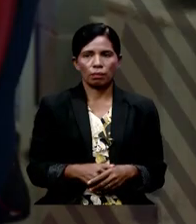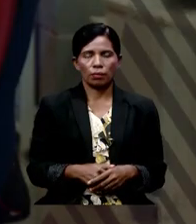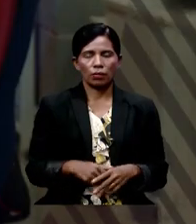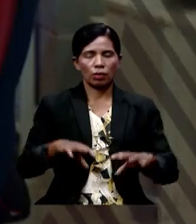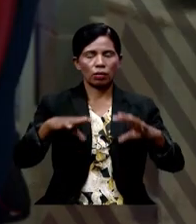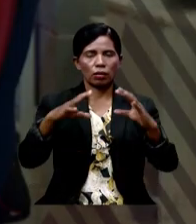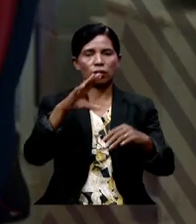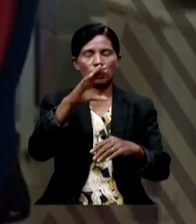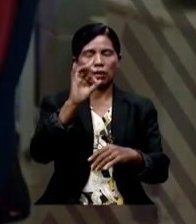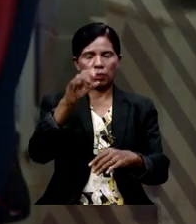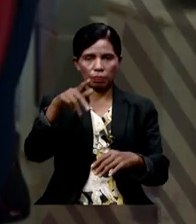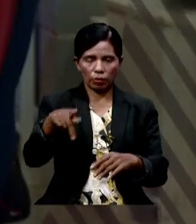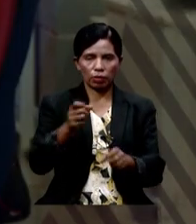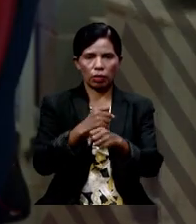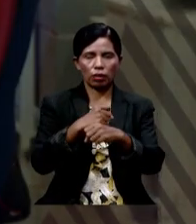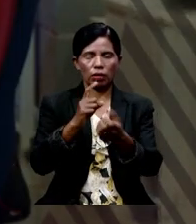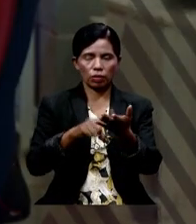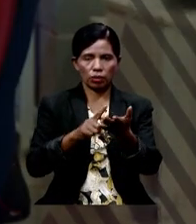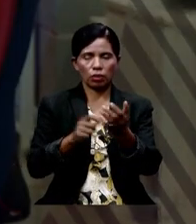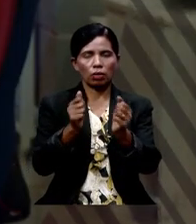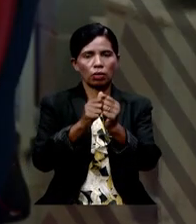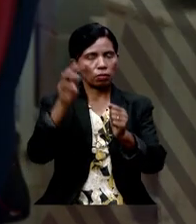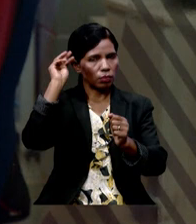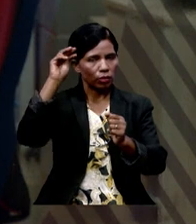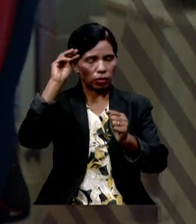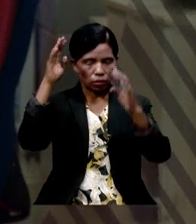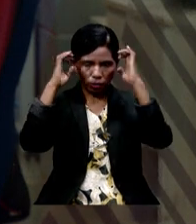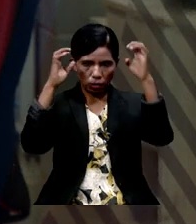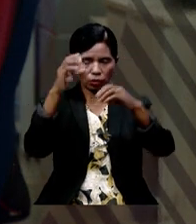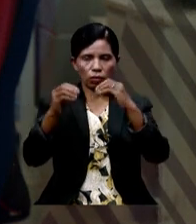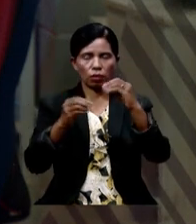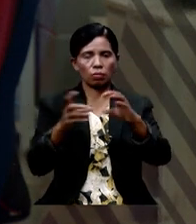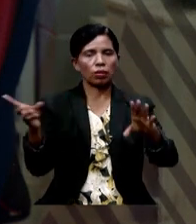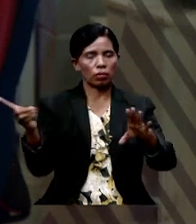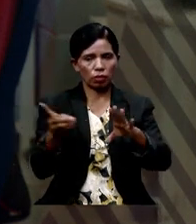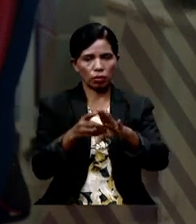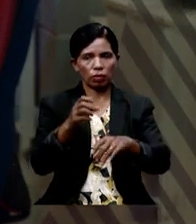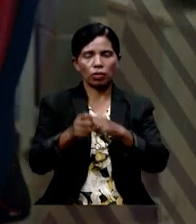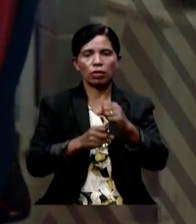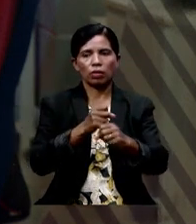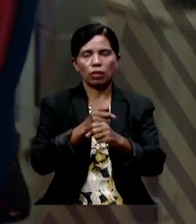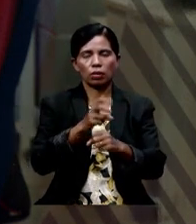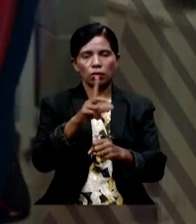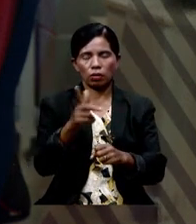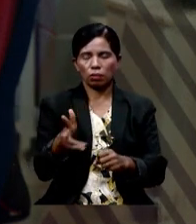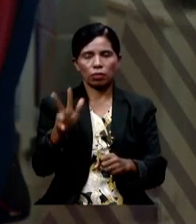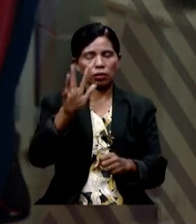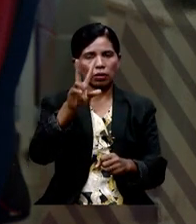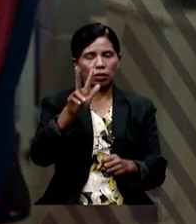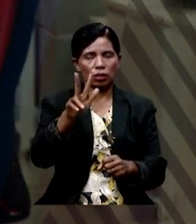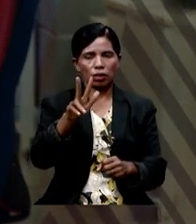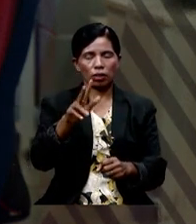Comissão de Função Pública encerrou a discussão com o Ministro da Educação, com a diploma finalista Tina Rihun Luarone Sentolo, na Beacina